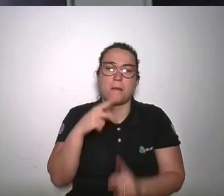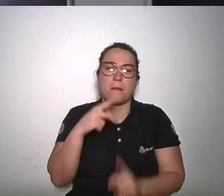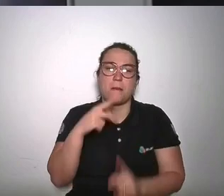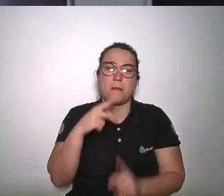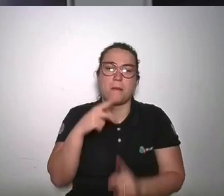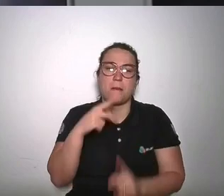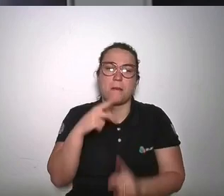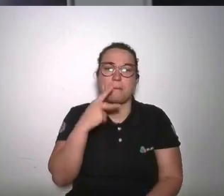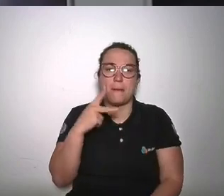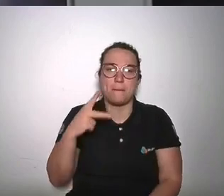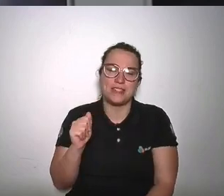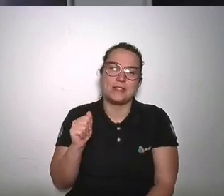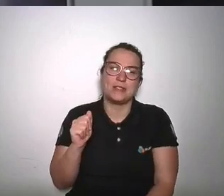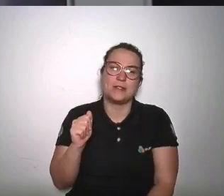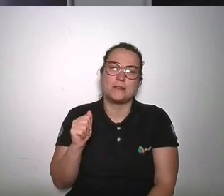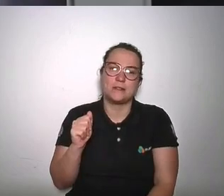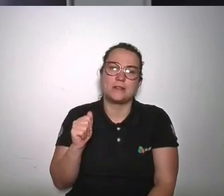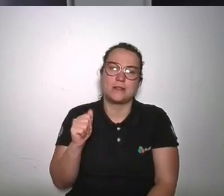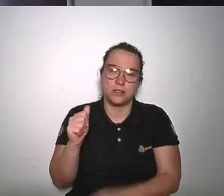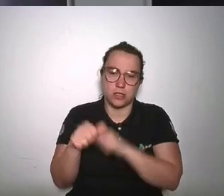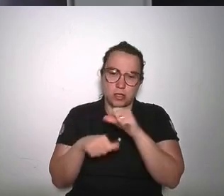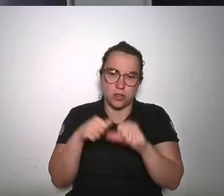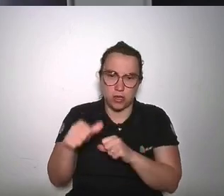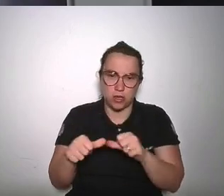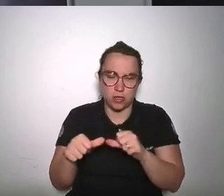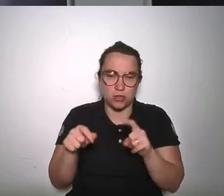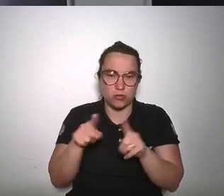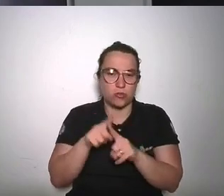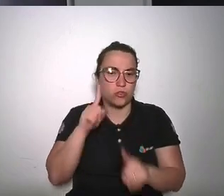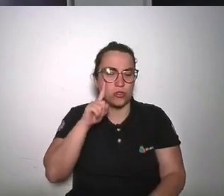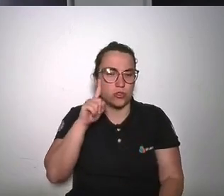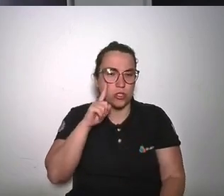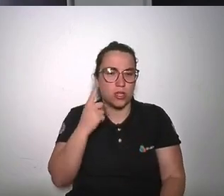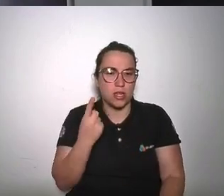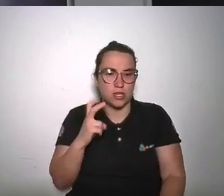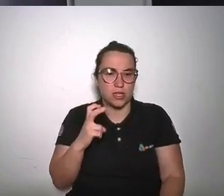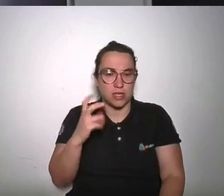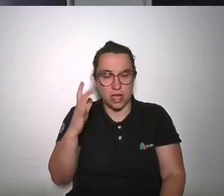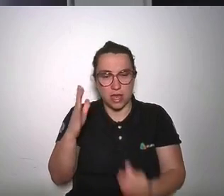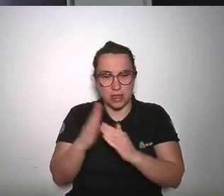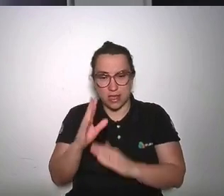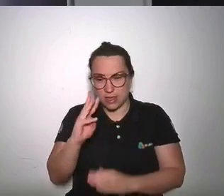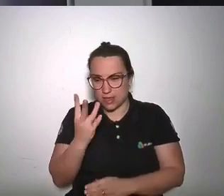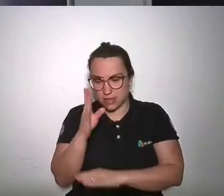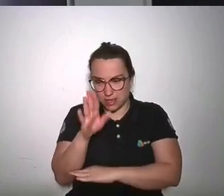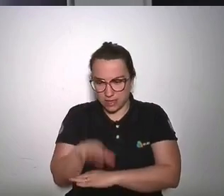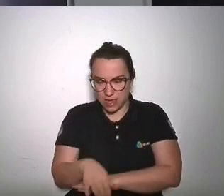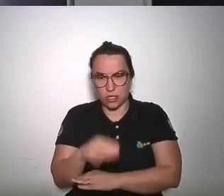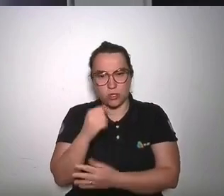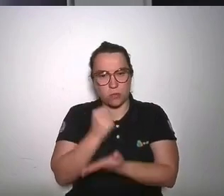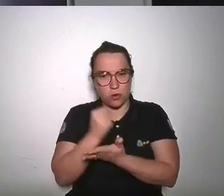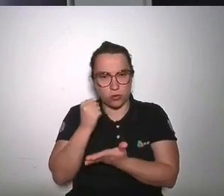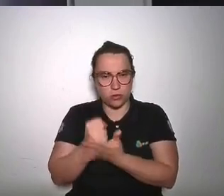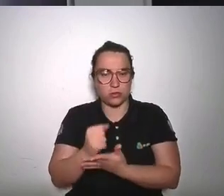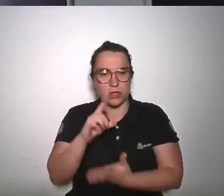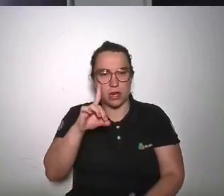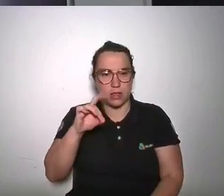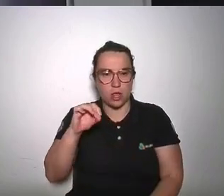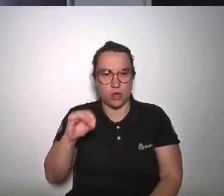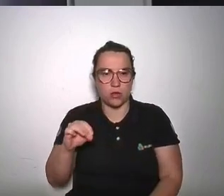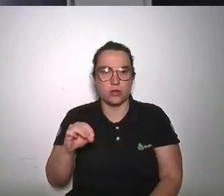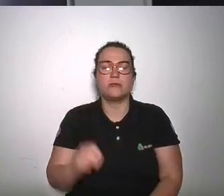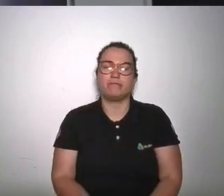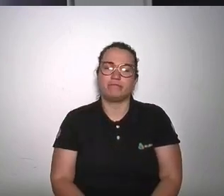que altera-se. E dia 15, amanhã, até às 3 horas da tarde, a gente protocola a LDO. Nesse